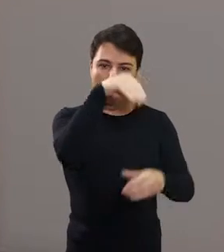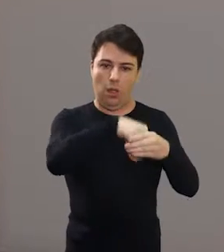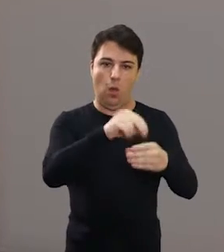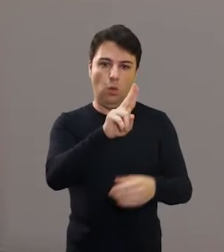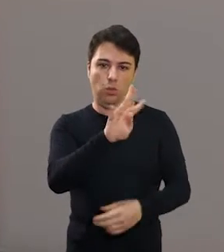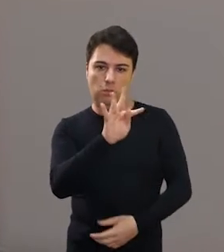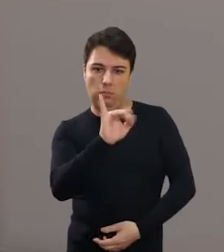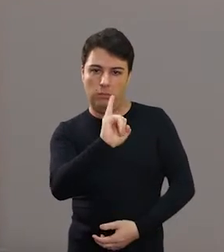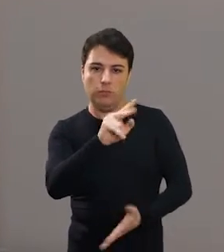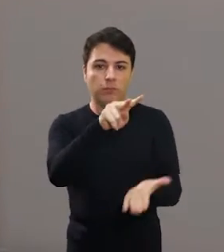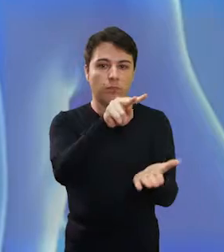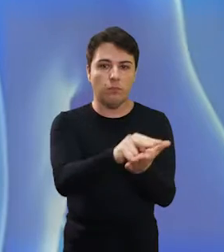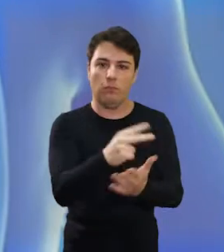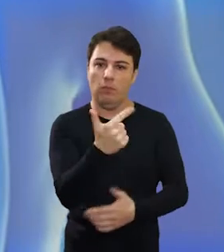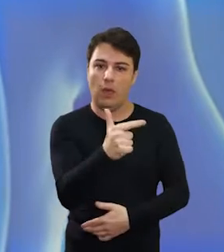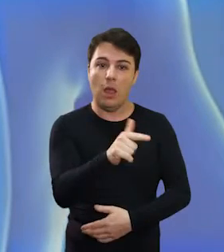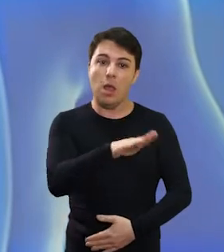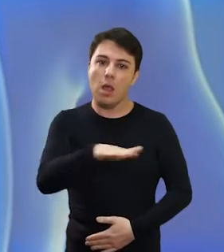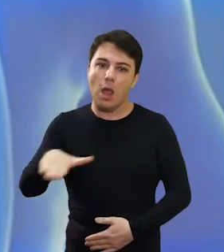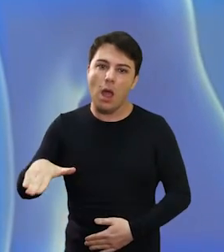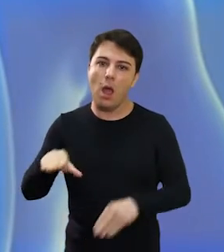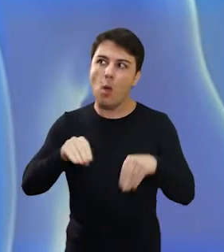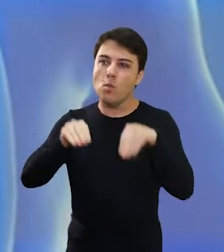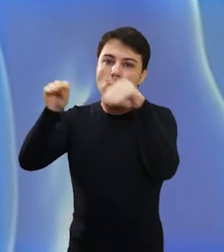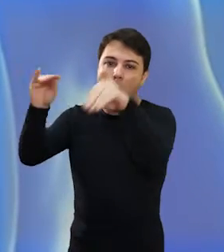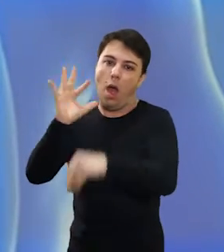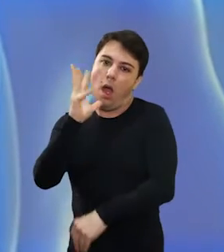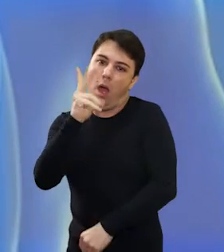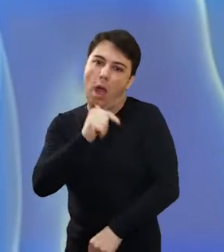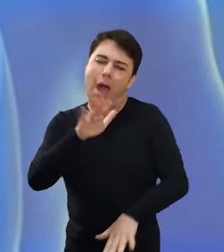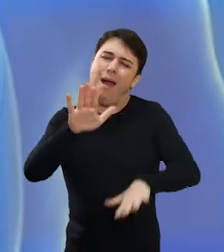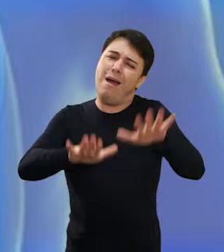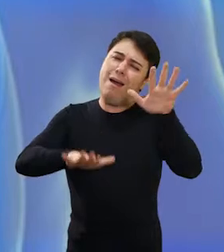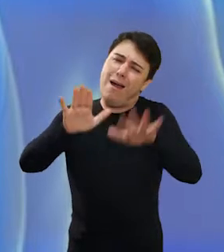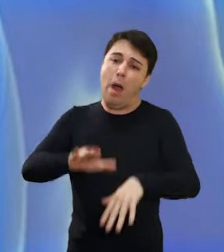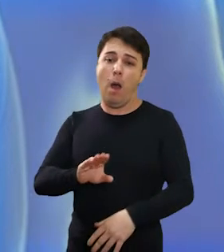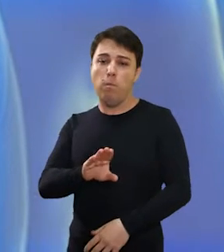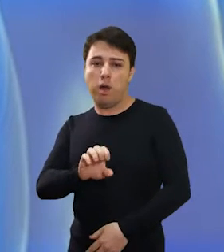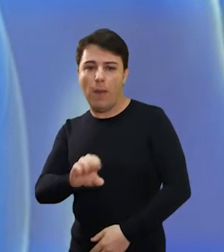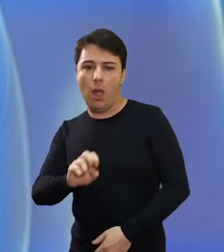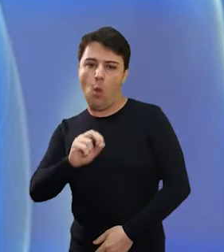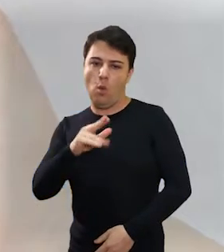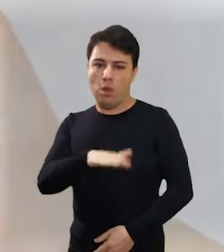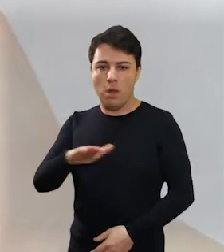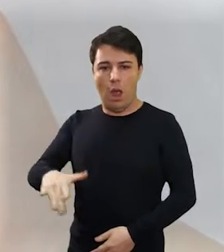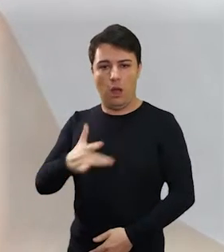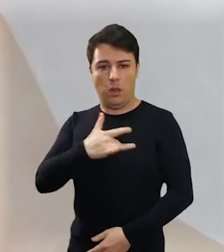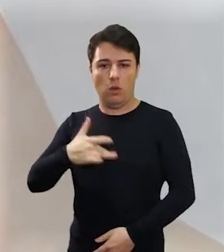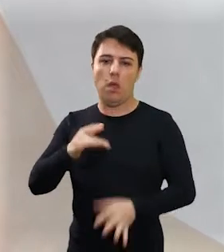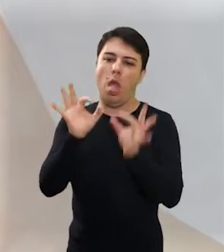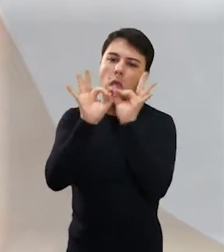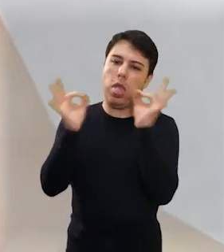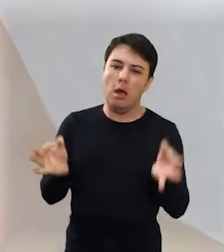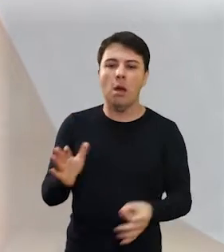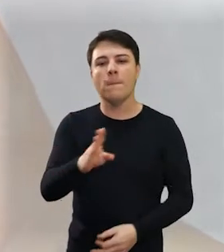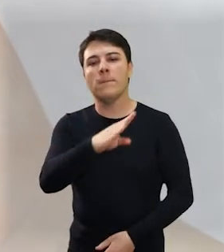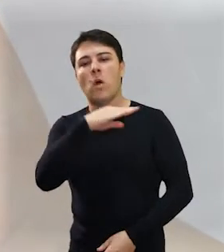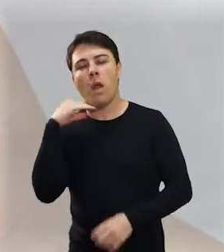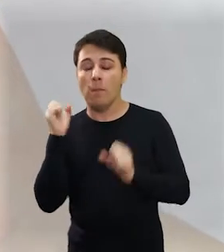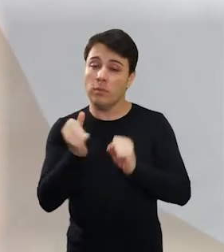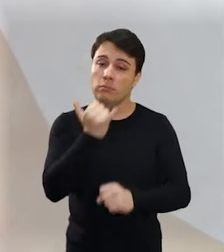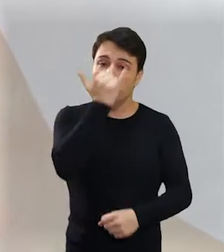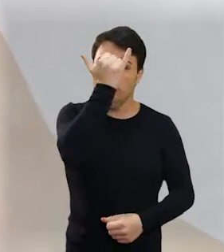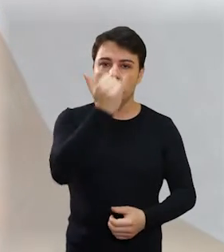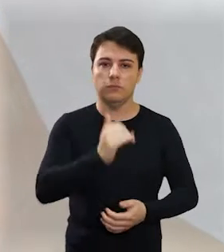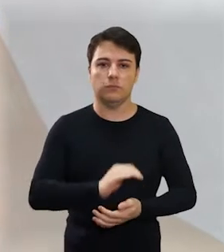estão cheias, nós não temos vaga e isso atrasa bastante a transferência da criança e muitas vezes compromete a saúde do bebê